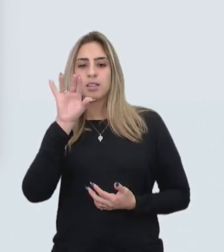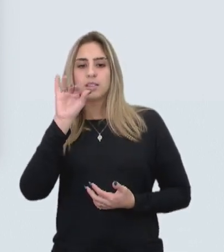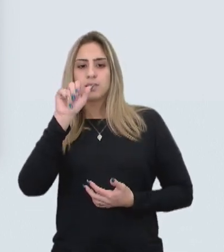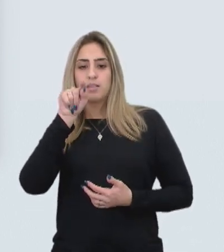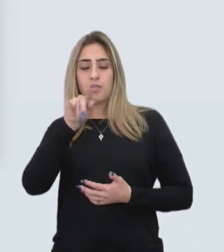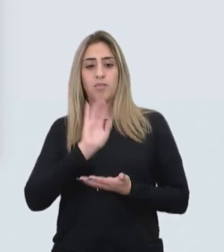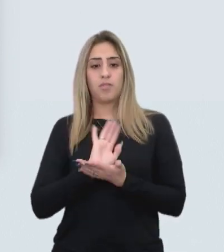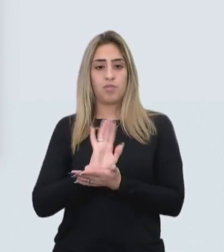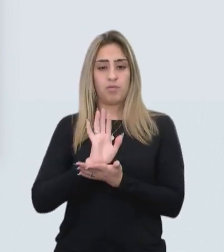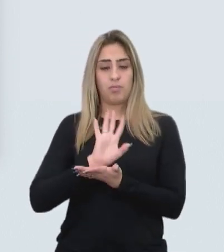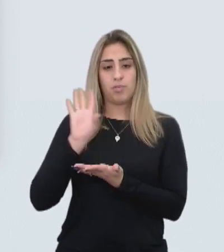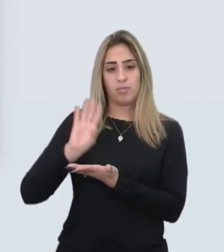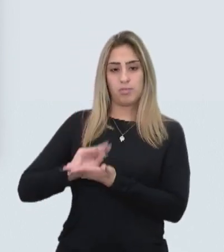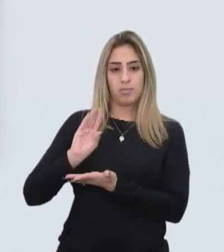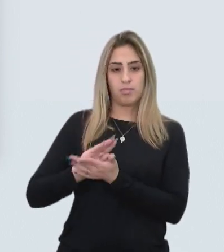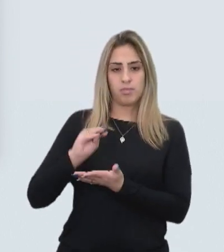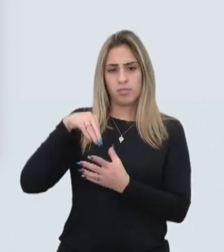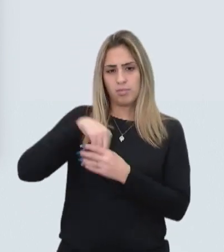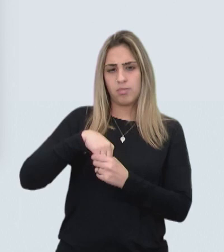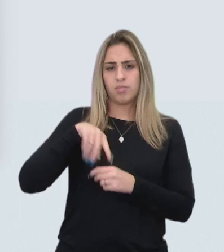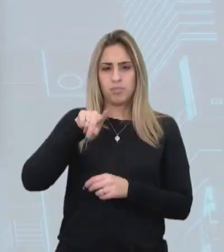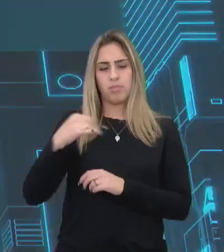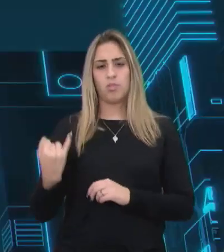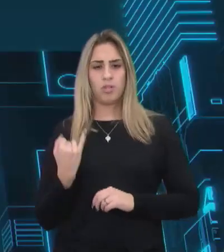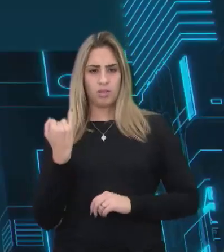gravado dentro de algumas importantes ocupações.